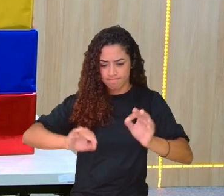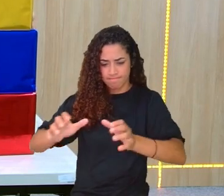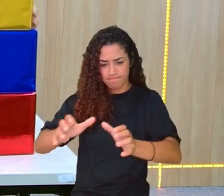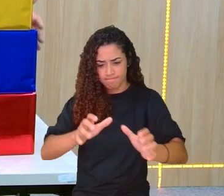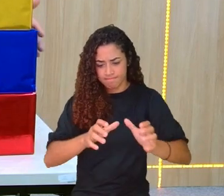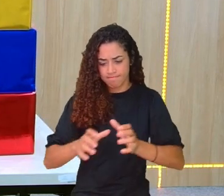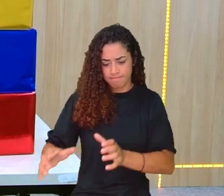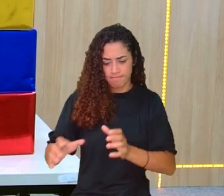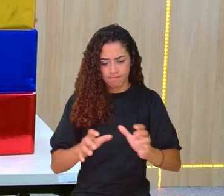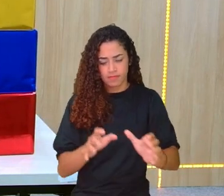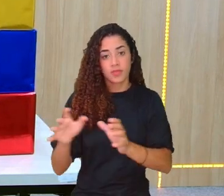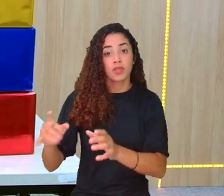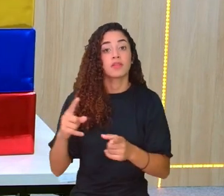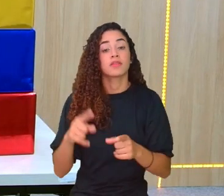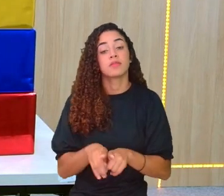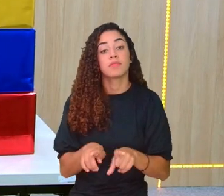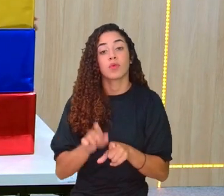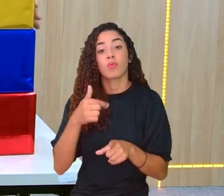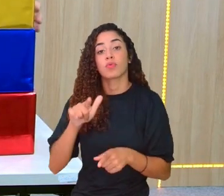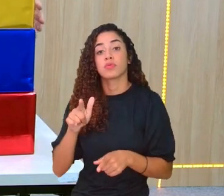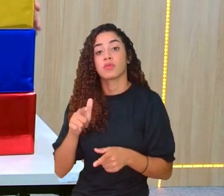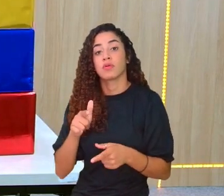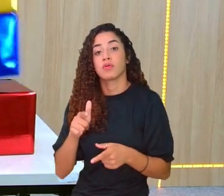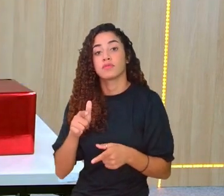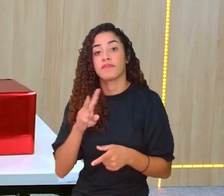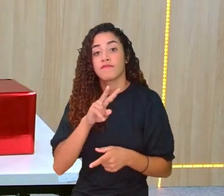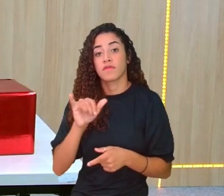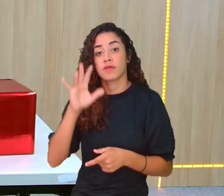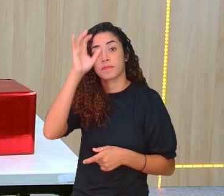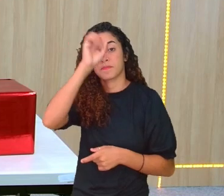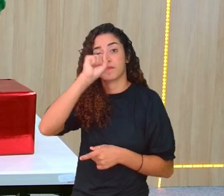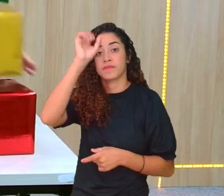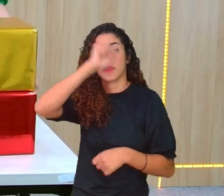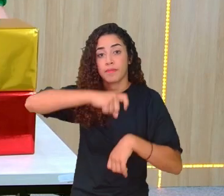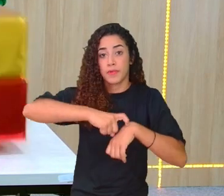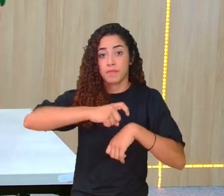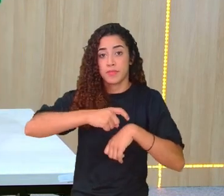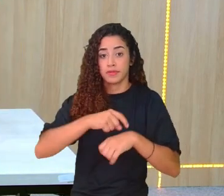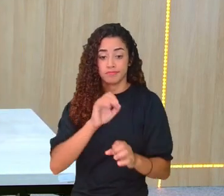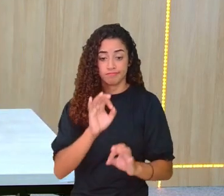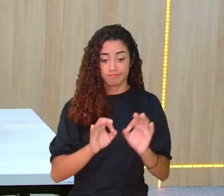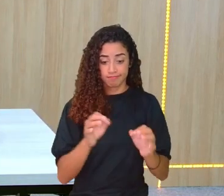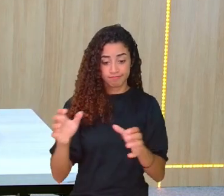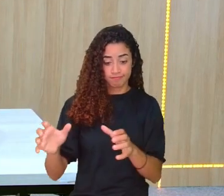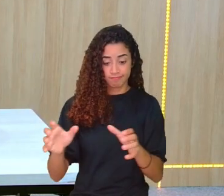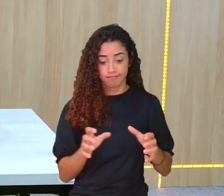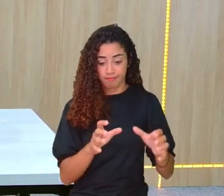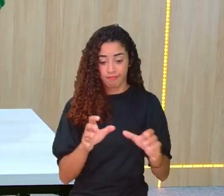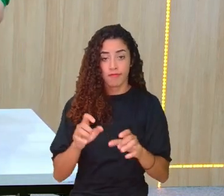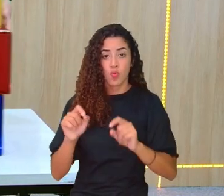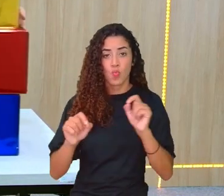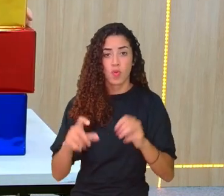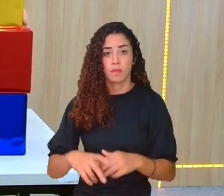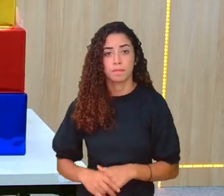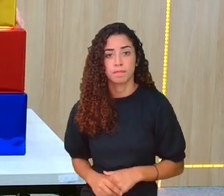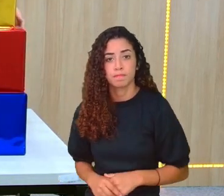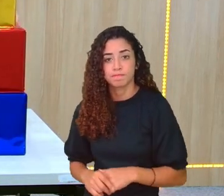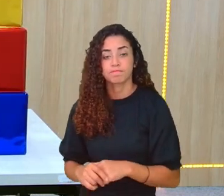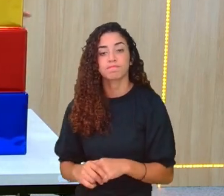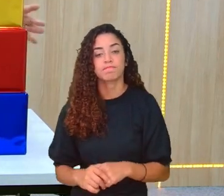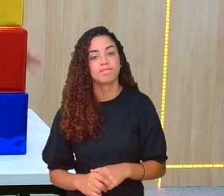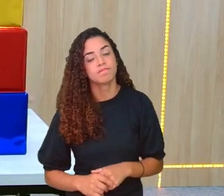vocês vão aprender quando vocês estiverem manipulando essas caixinhas, né? Outra coisa.